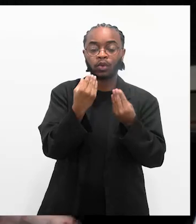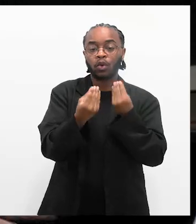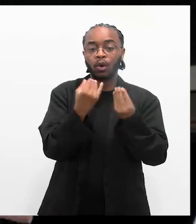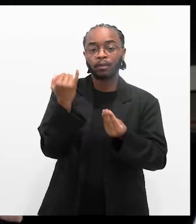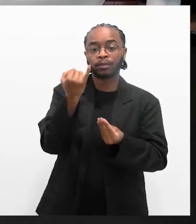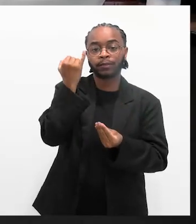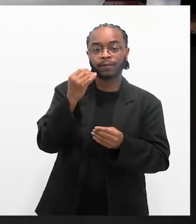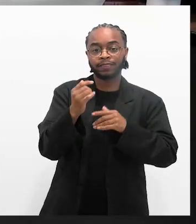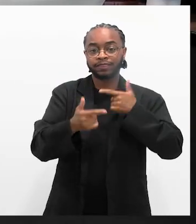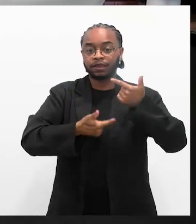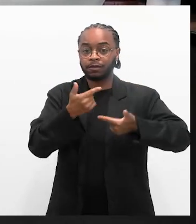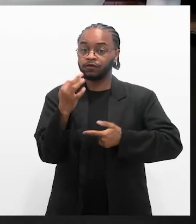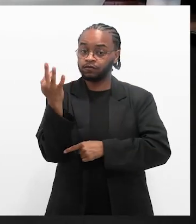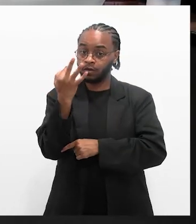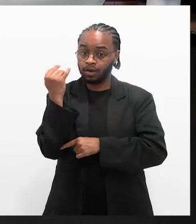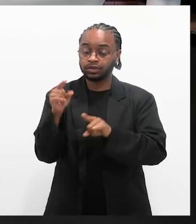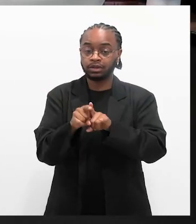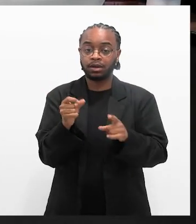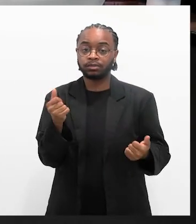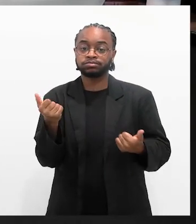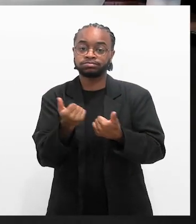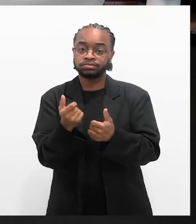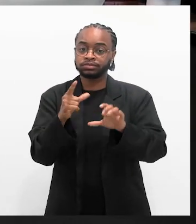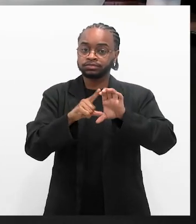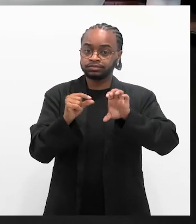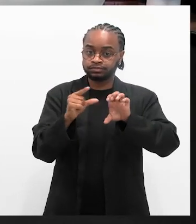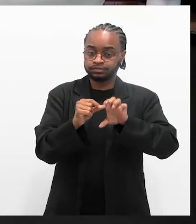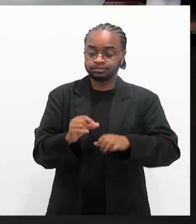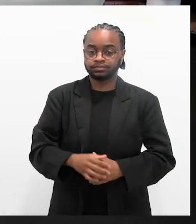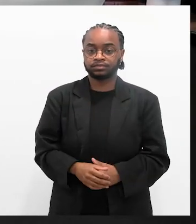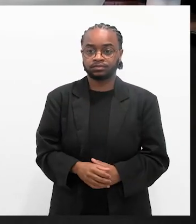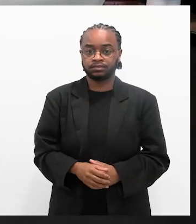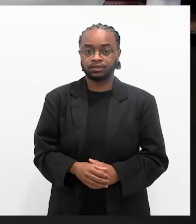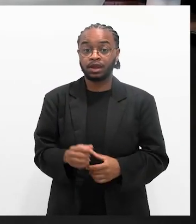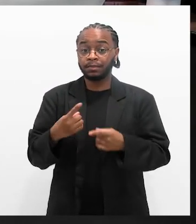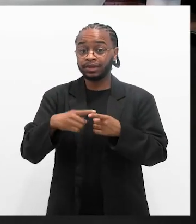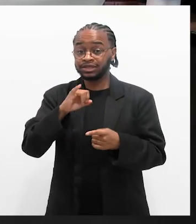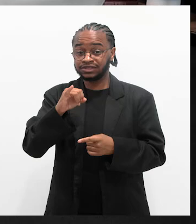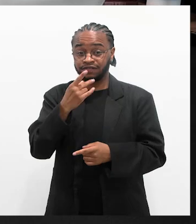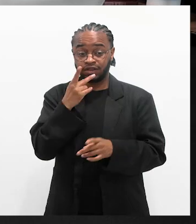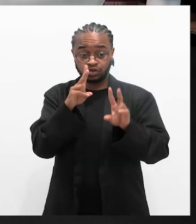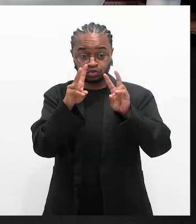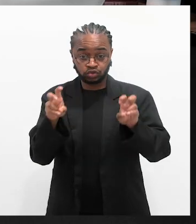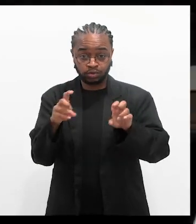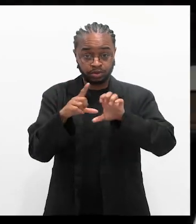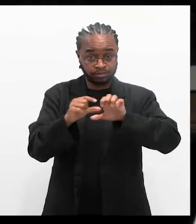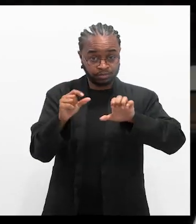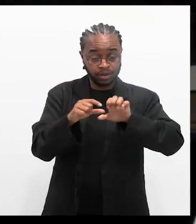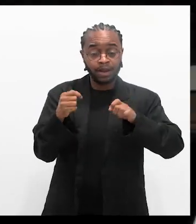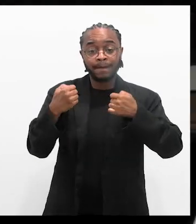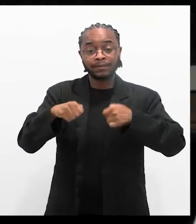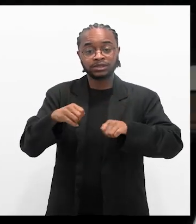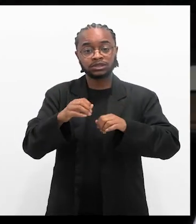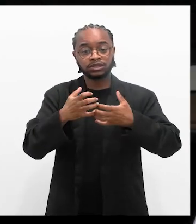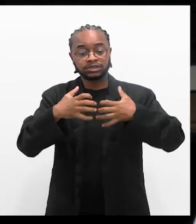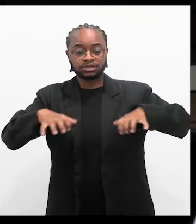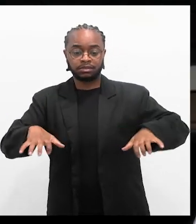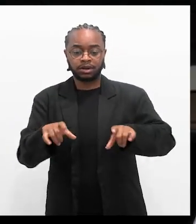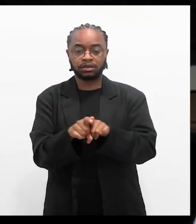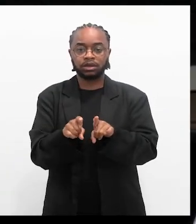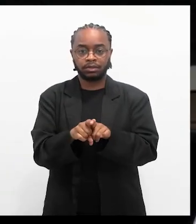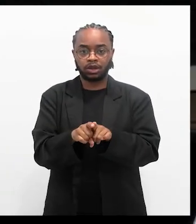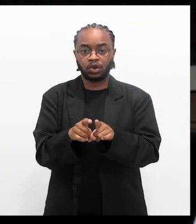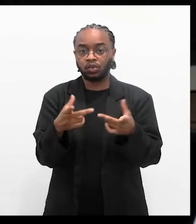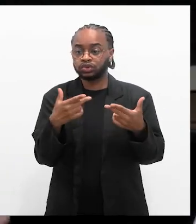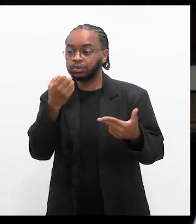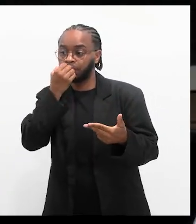da importância do emprego formal, mas também do fortalecimento do empreendedorismo. Quando você fala de empreendedorismo, a gente também tem que separar o